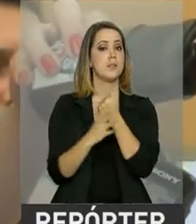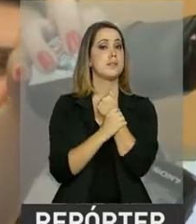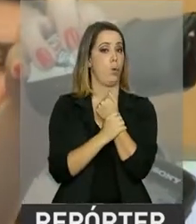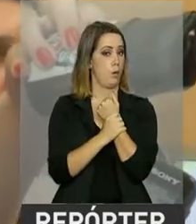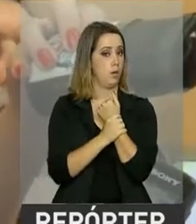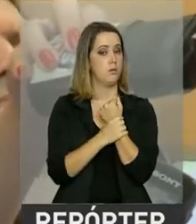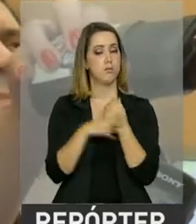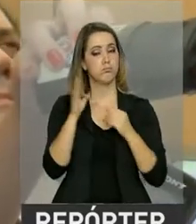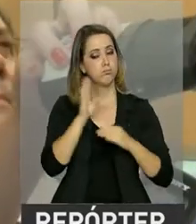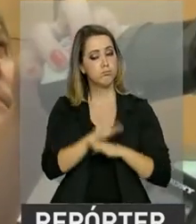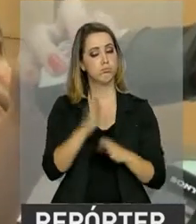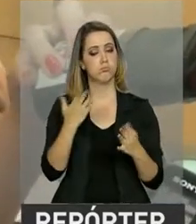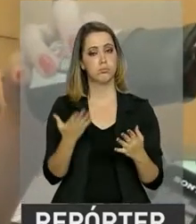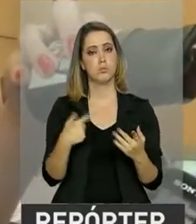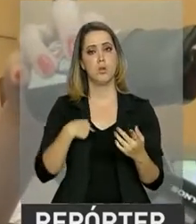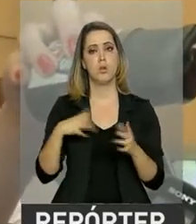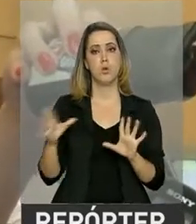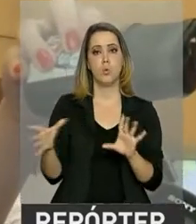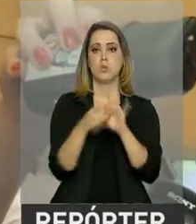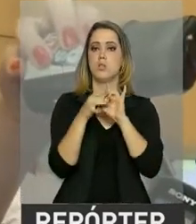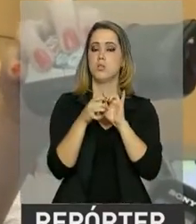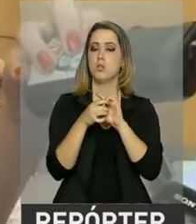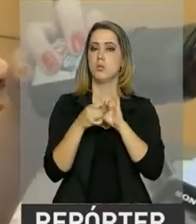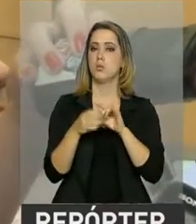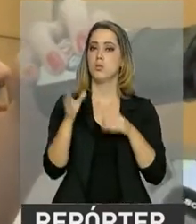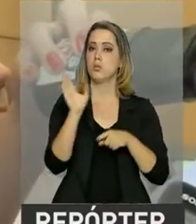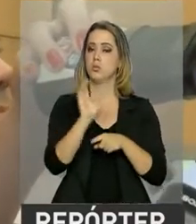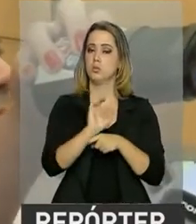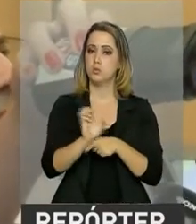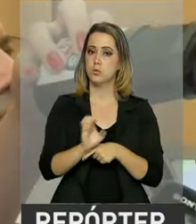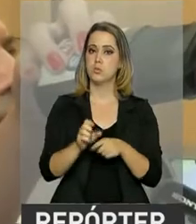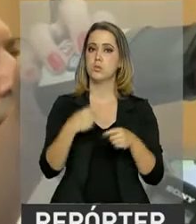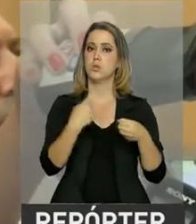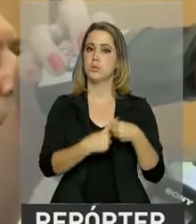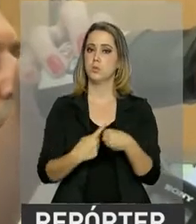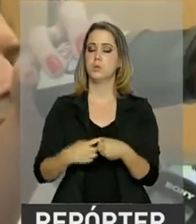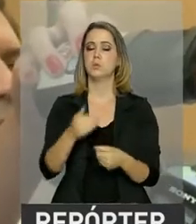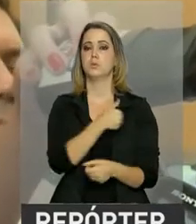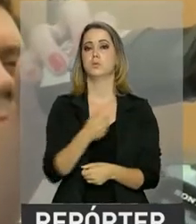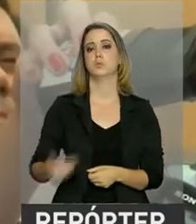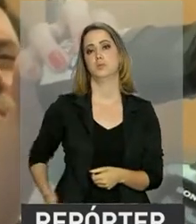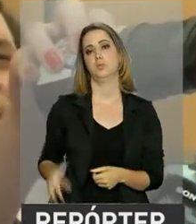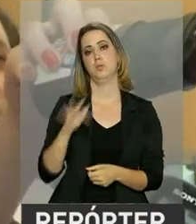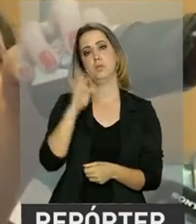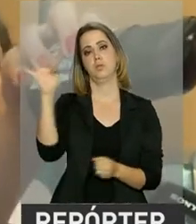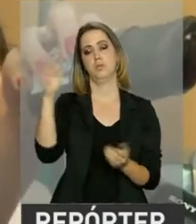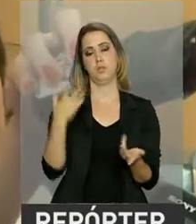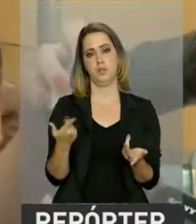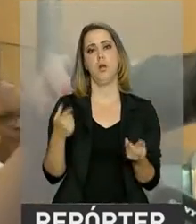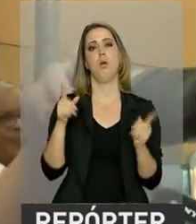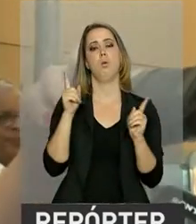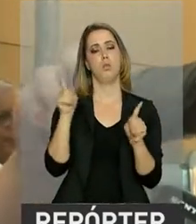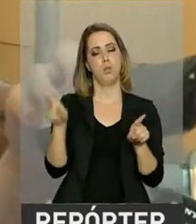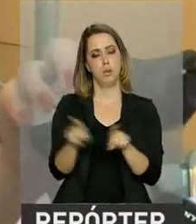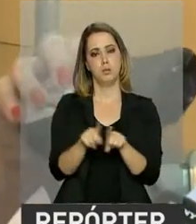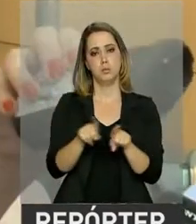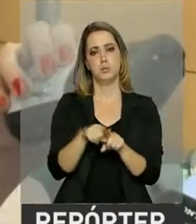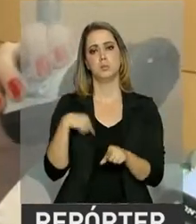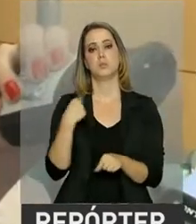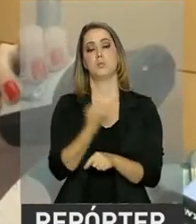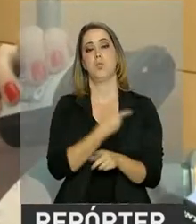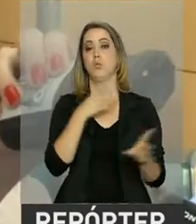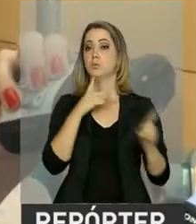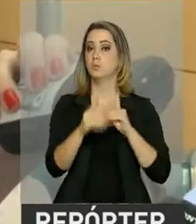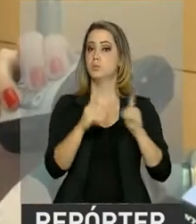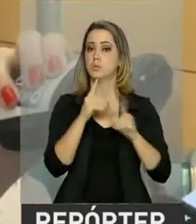do governo municipal com o governo estadual e com o governo federal, não faltou segurança nos Jogos. Então é justamente também outra questão que nós vamos